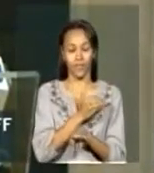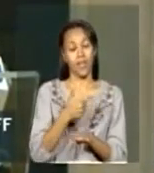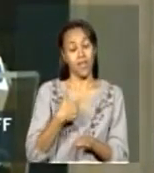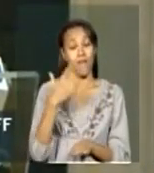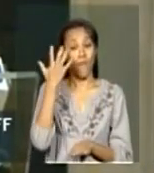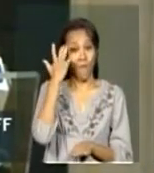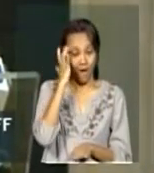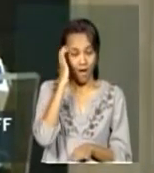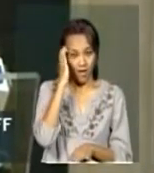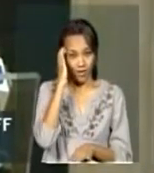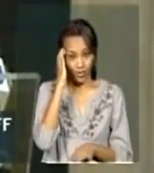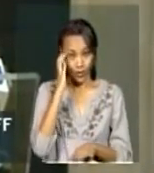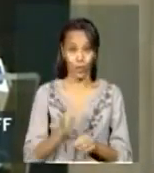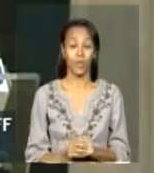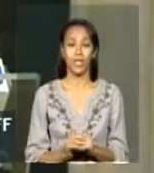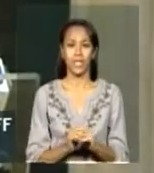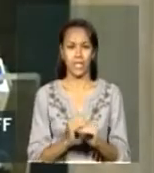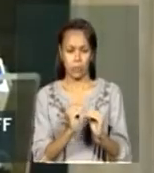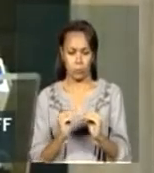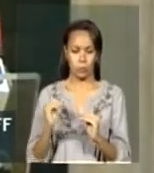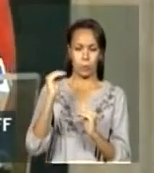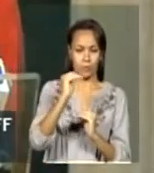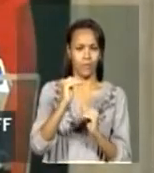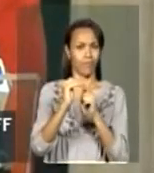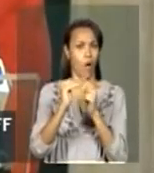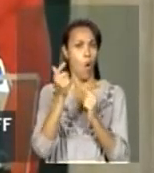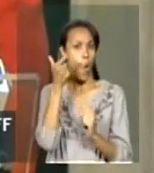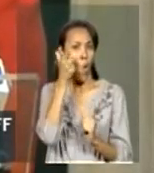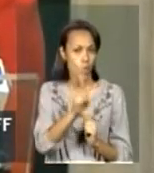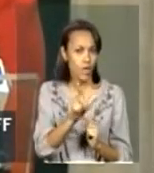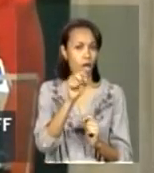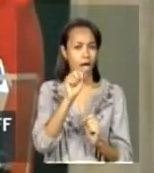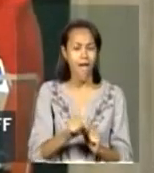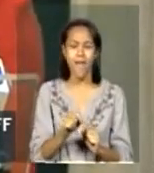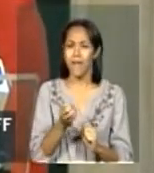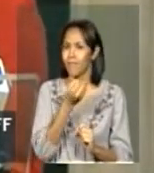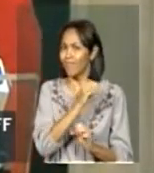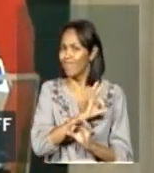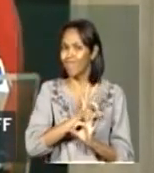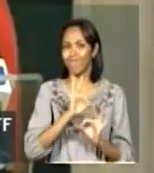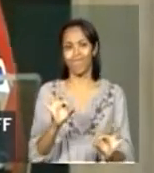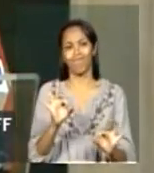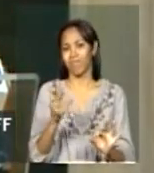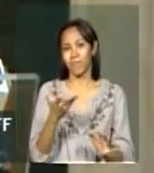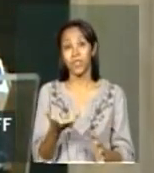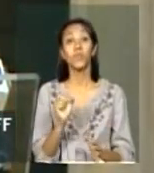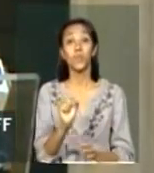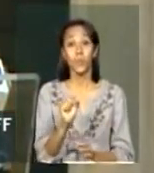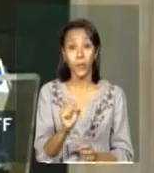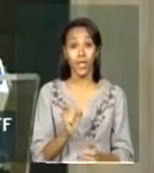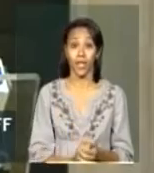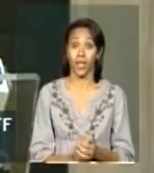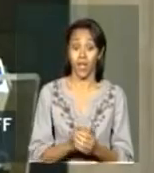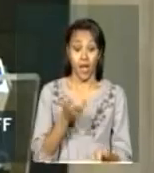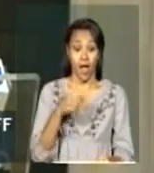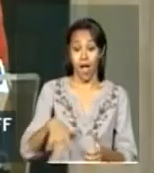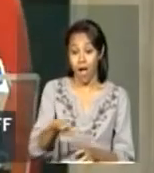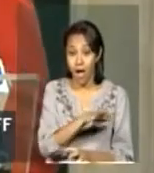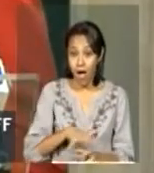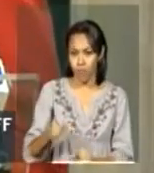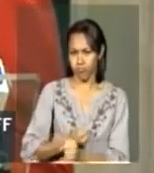Eu acho que o patamar alcançado aqui é um excepcional patamar, seja no que se refere à infraestrutura,